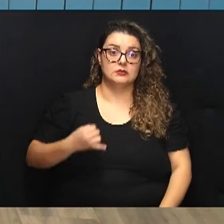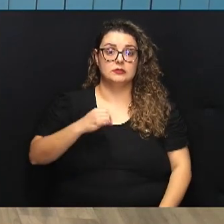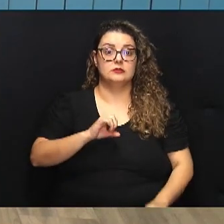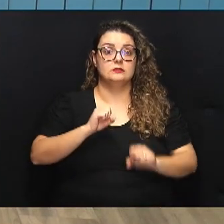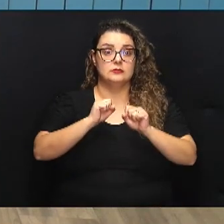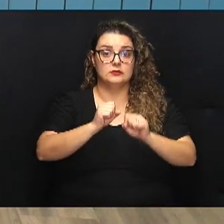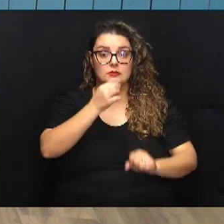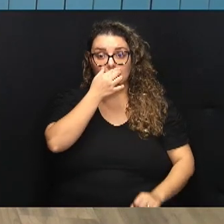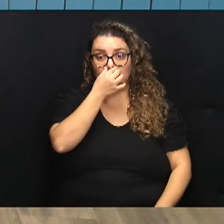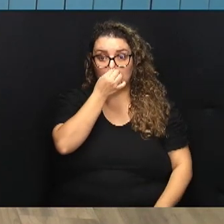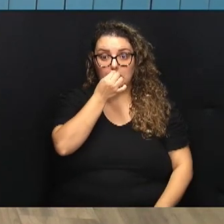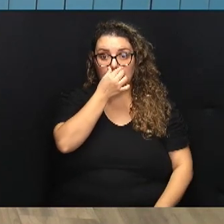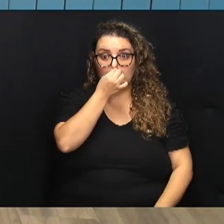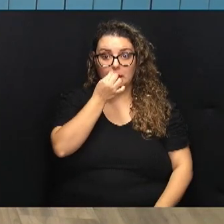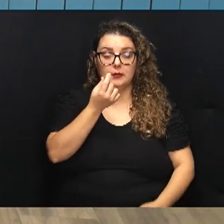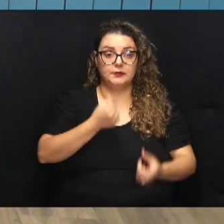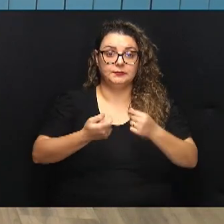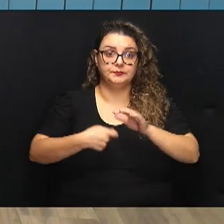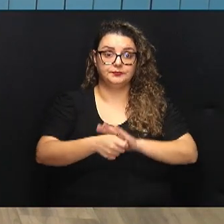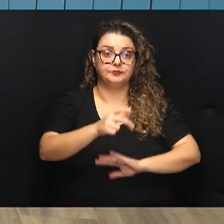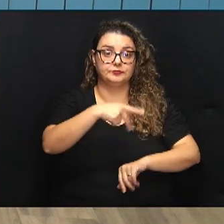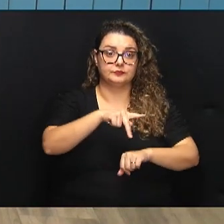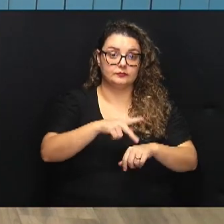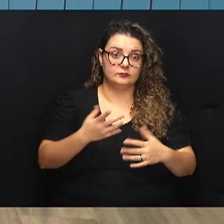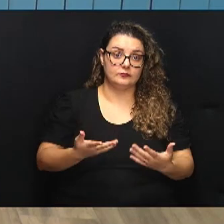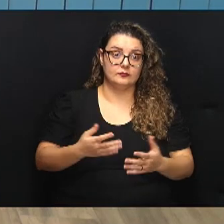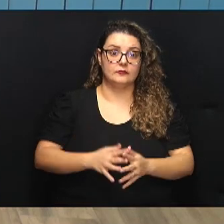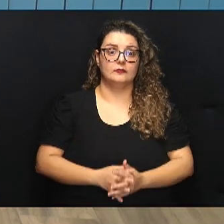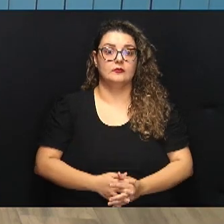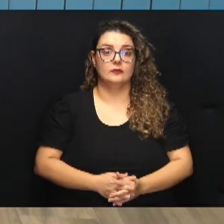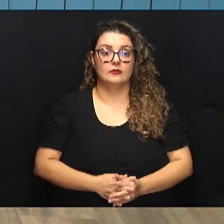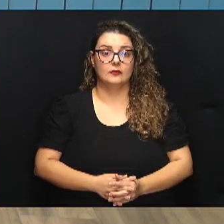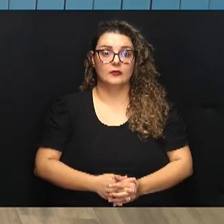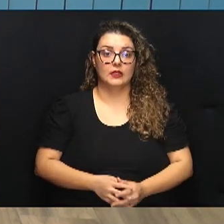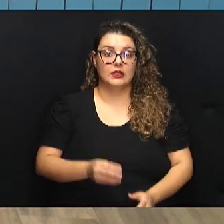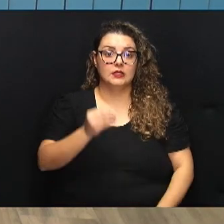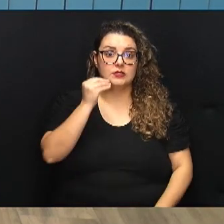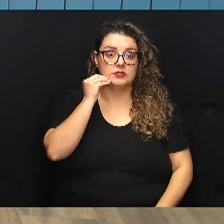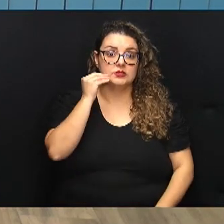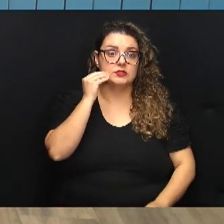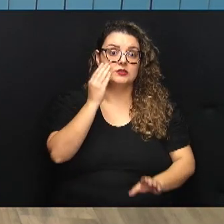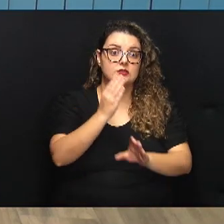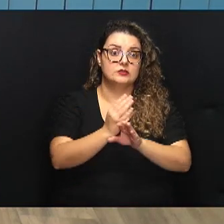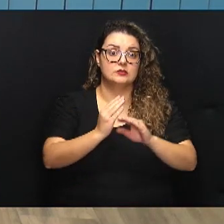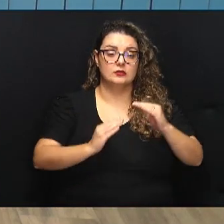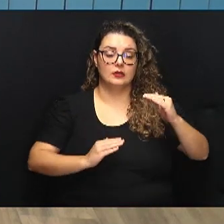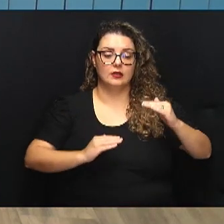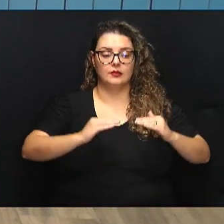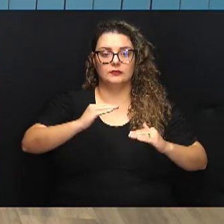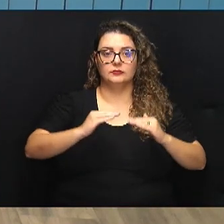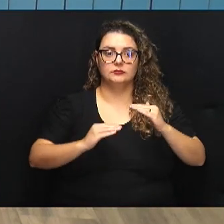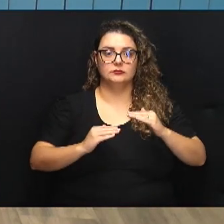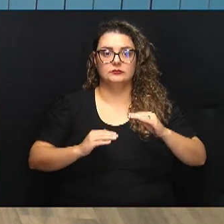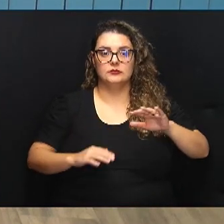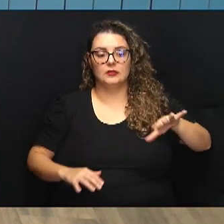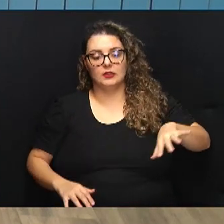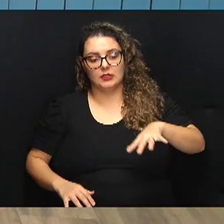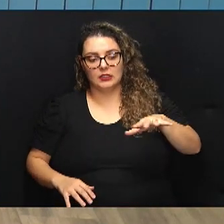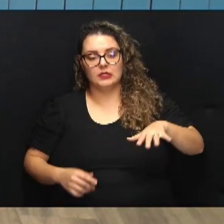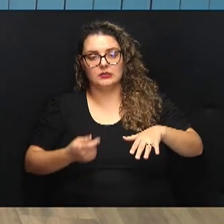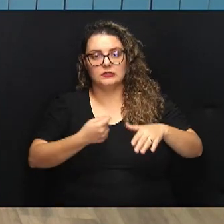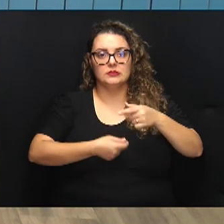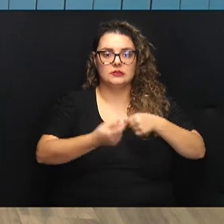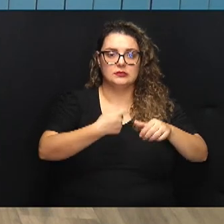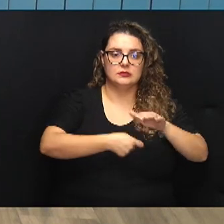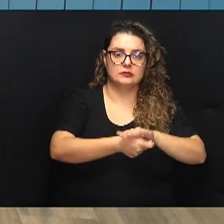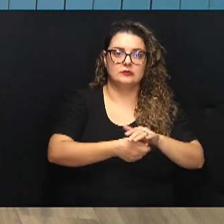mais investimentos para o país e nessa questão de tentar encontrar um equilíbrio, então, entre esses investimentos,